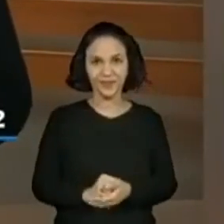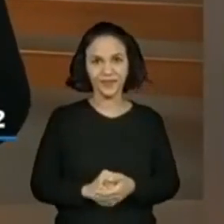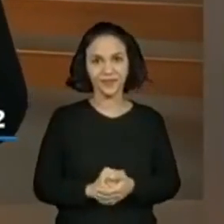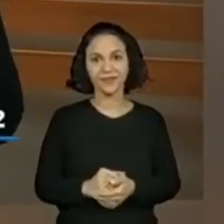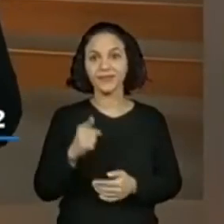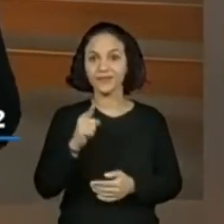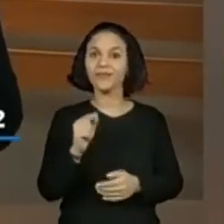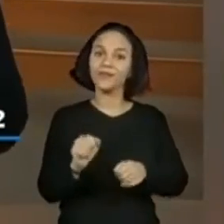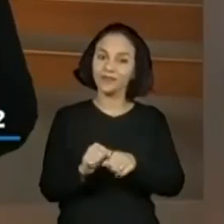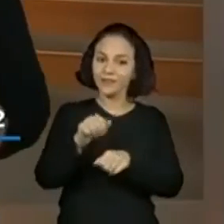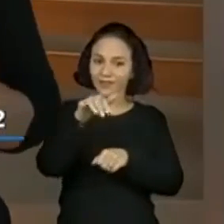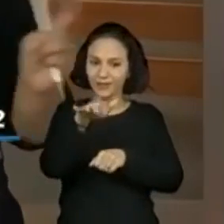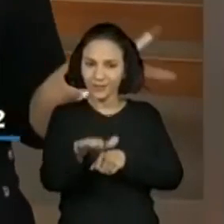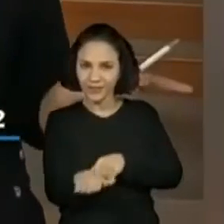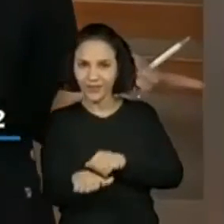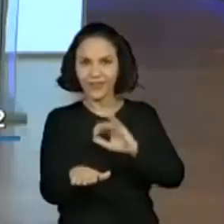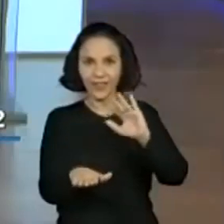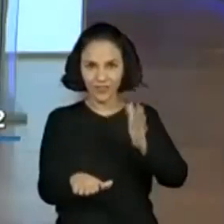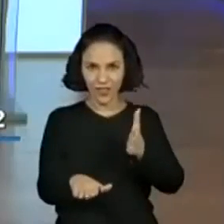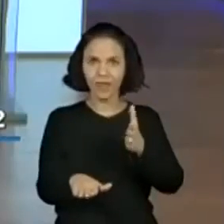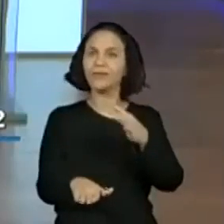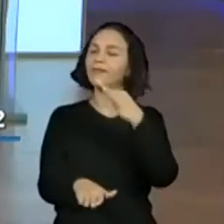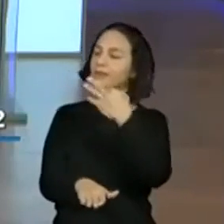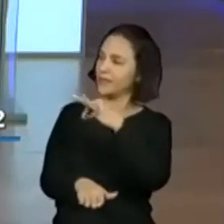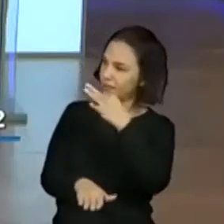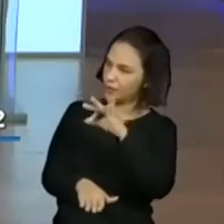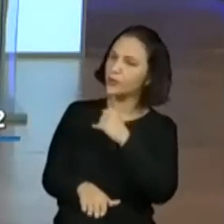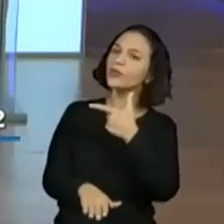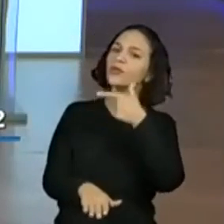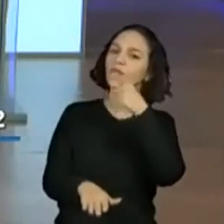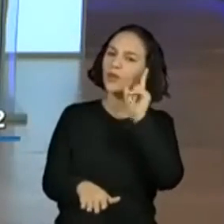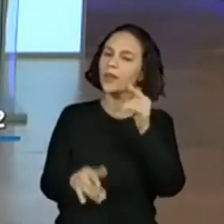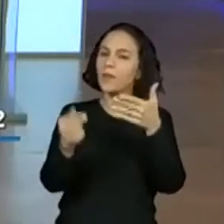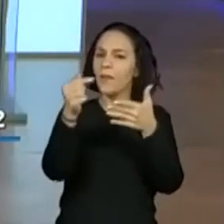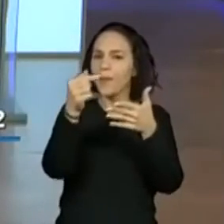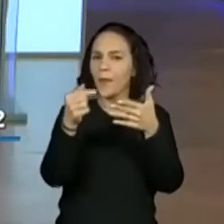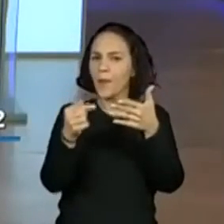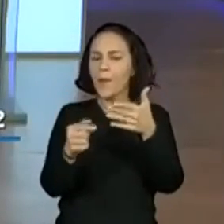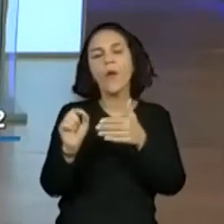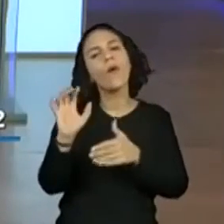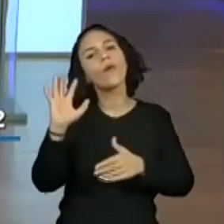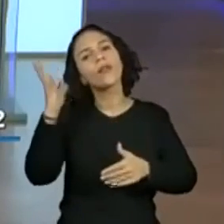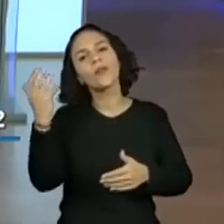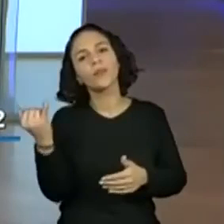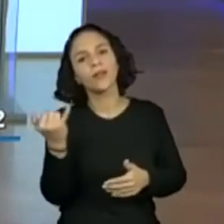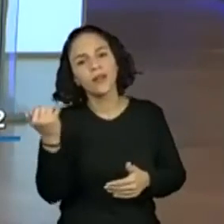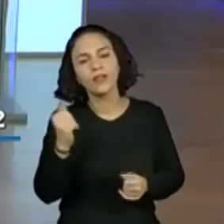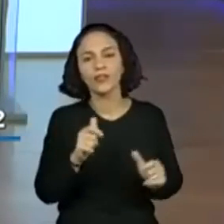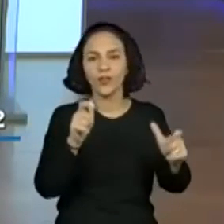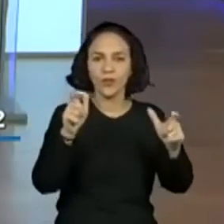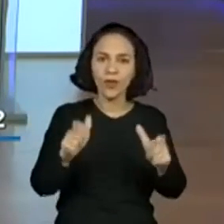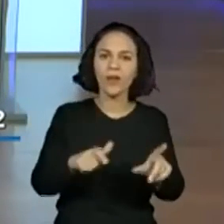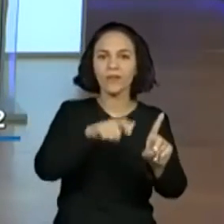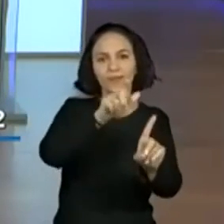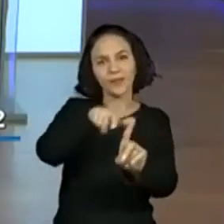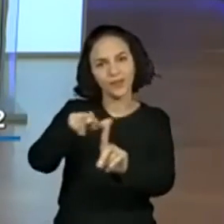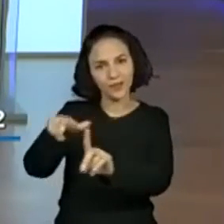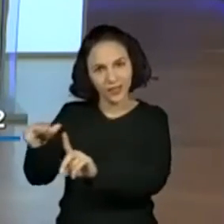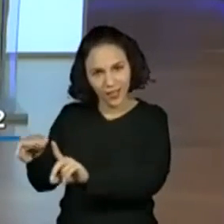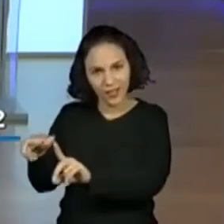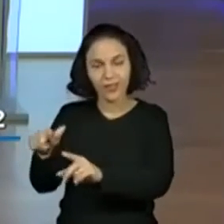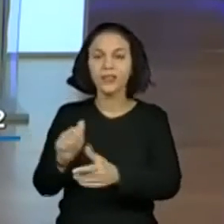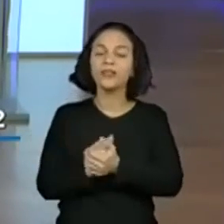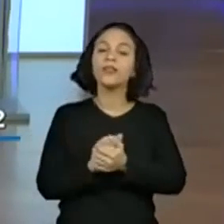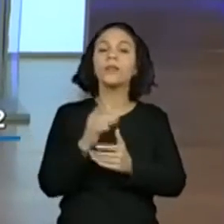uma etapa, a segunda etapa. Não foi isso, Pro? Foi isso. A gente levantou todos os acontecimentos, o lugar e os personagens para que a